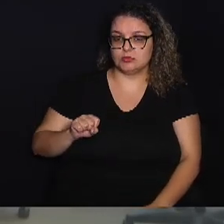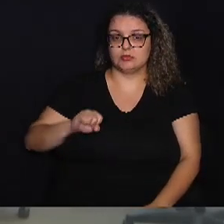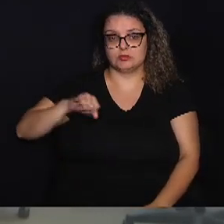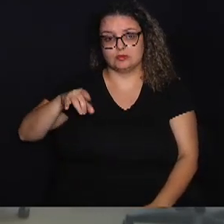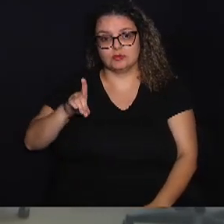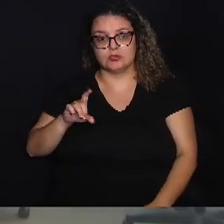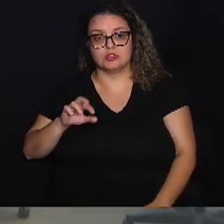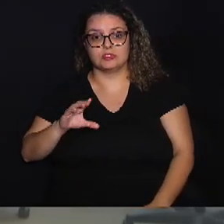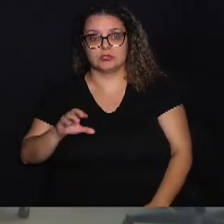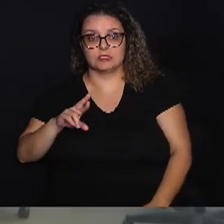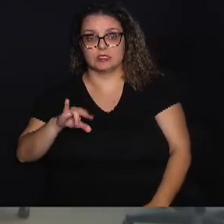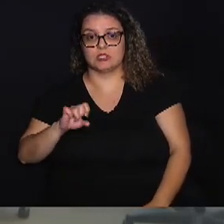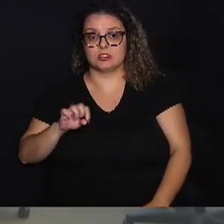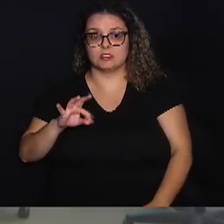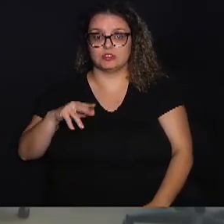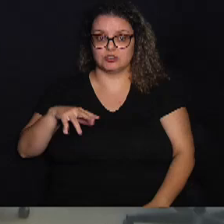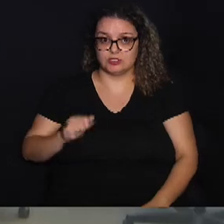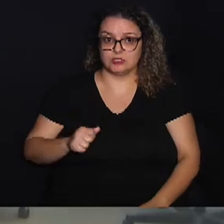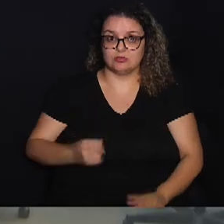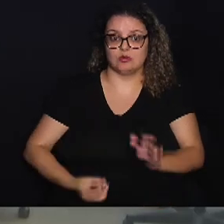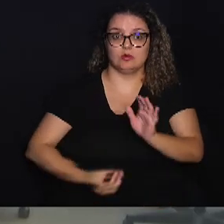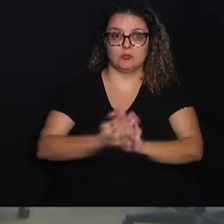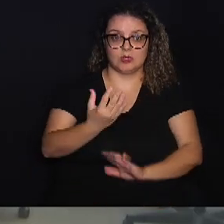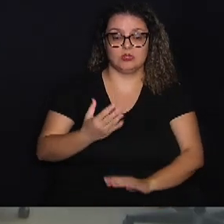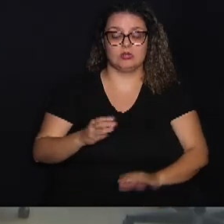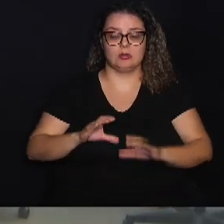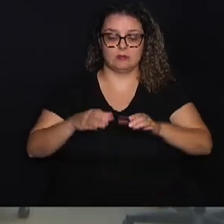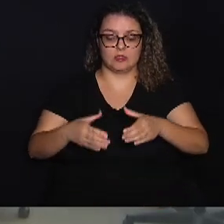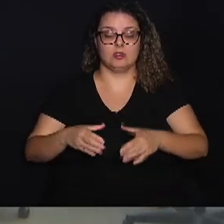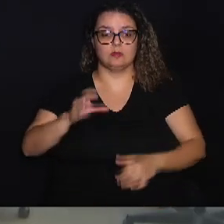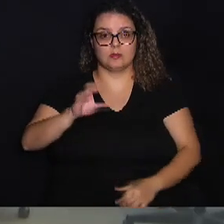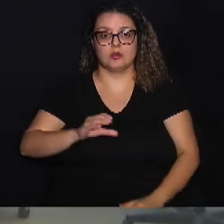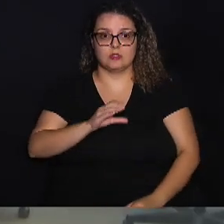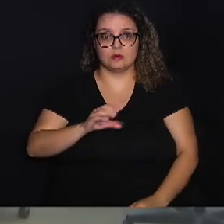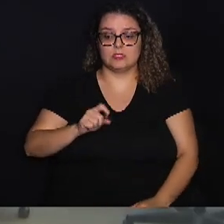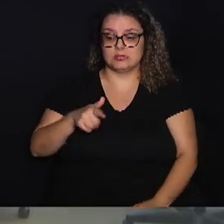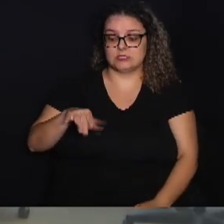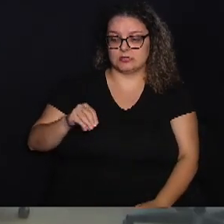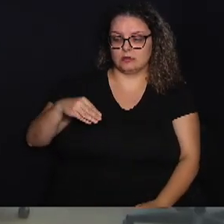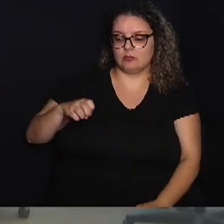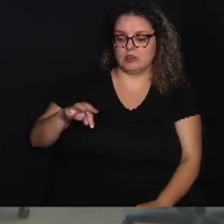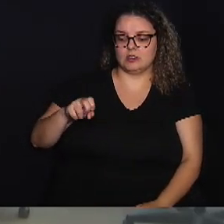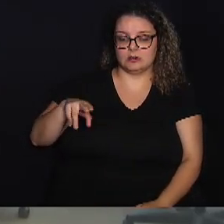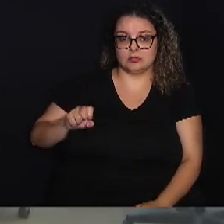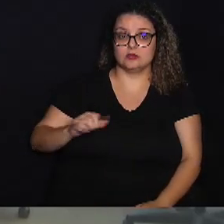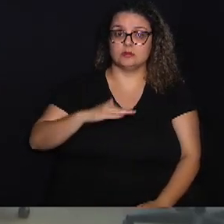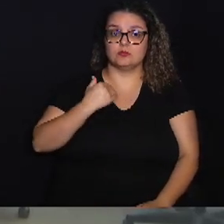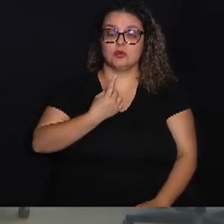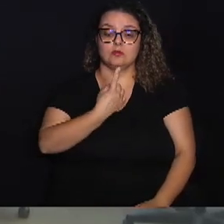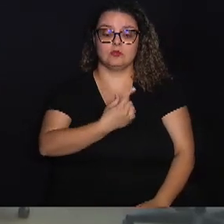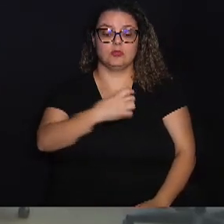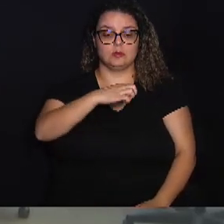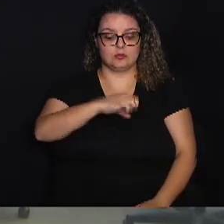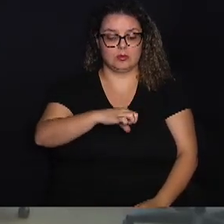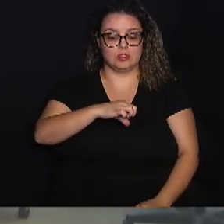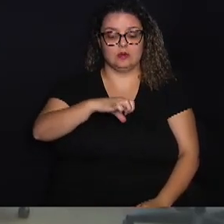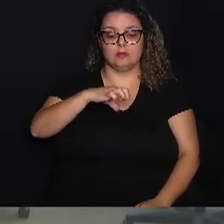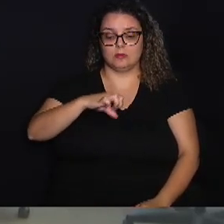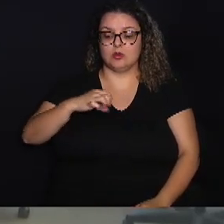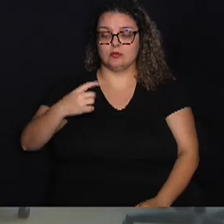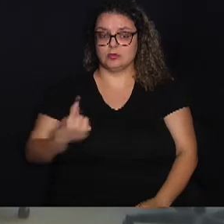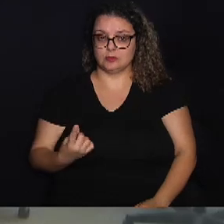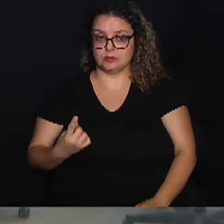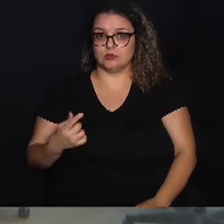Cristina onde foi um dos fundadores da Comunidade Católica São Mateus ele faleceu em 1991